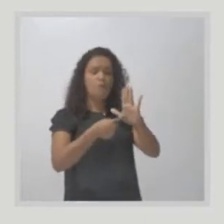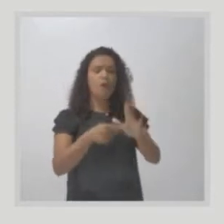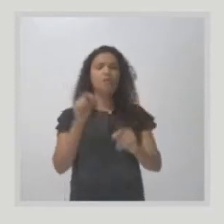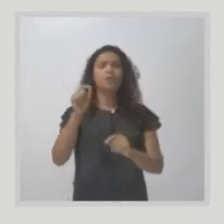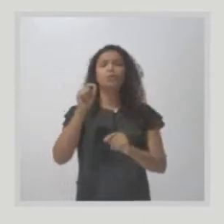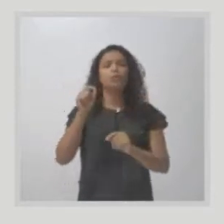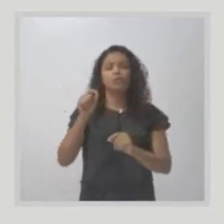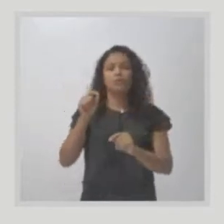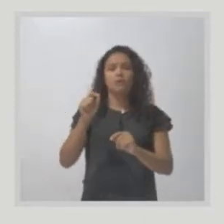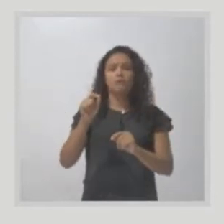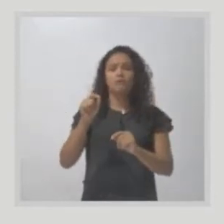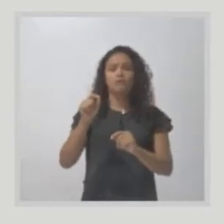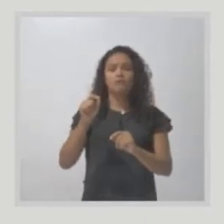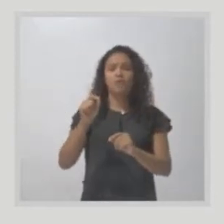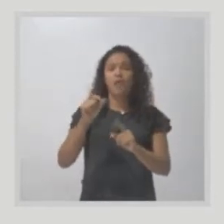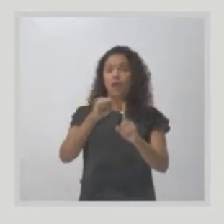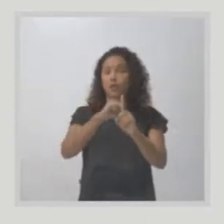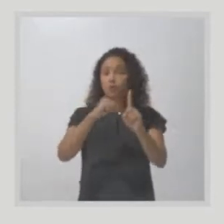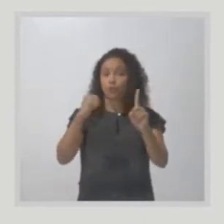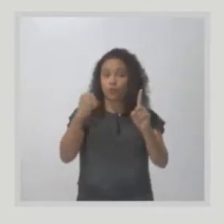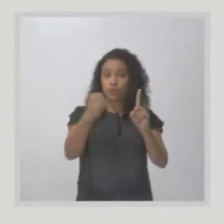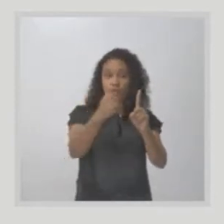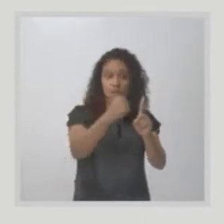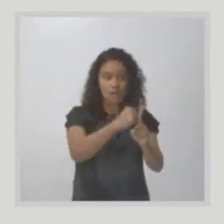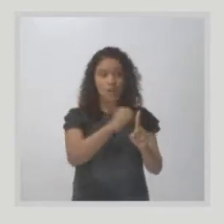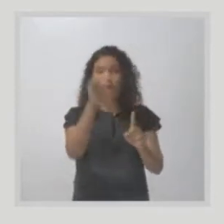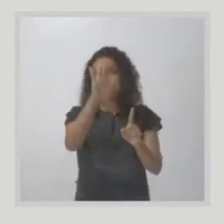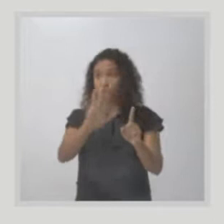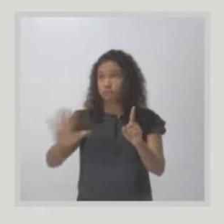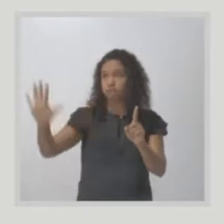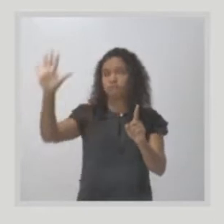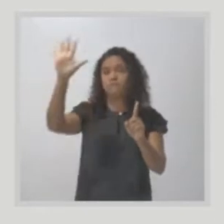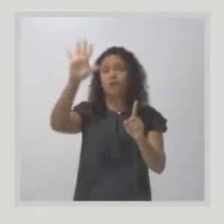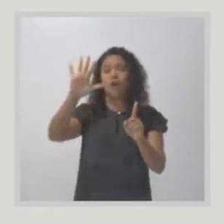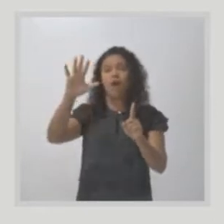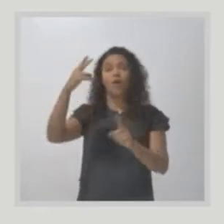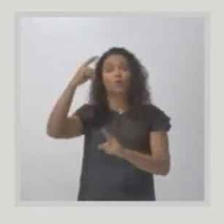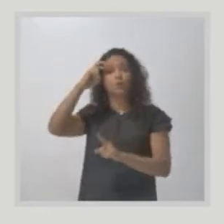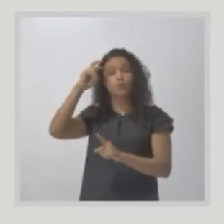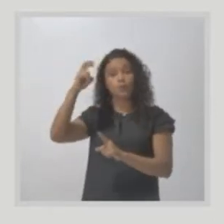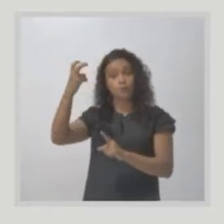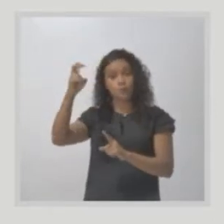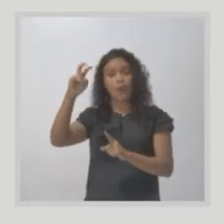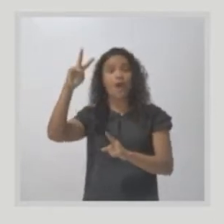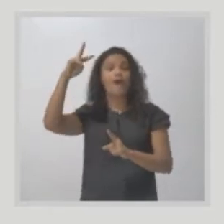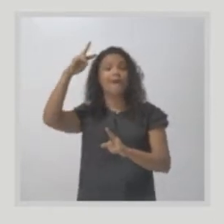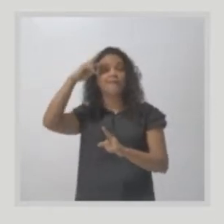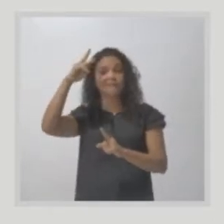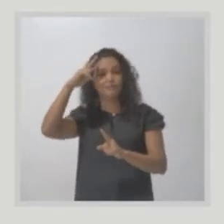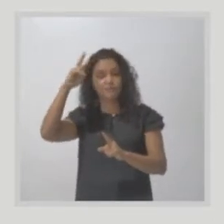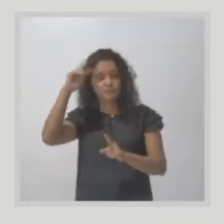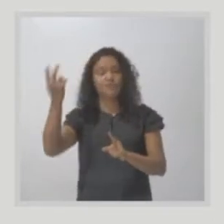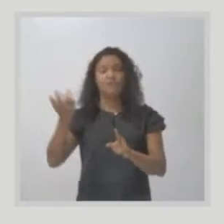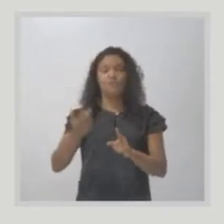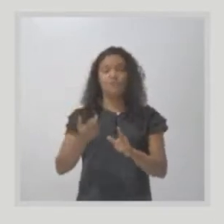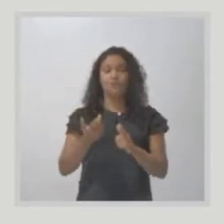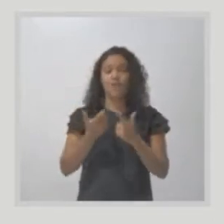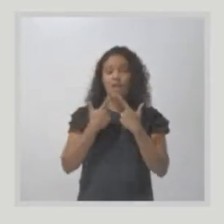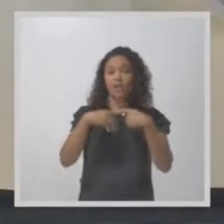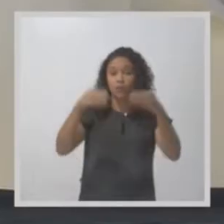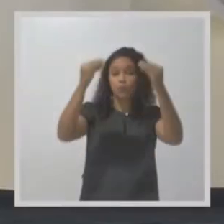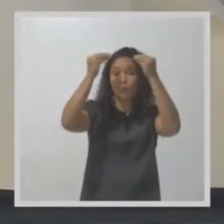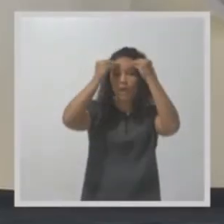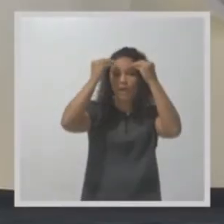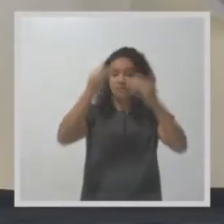sociais, culturais, regionais e históricas que é utilizada. A linguagem, ela é viva e